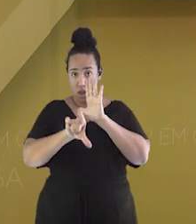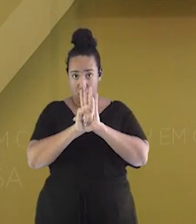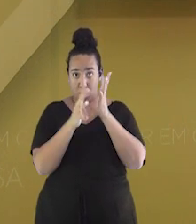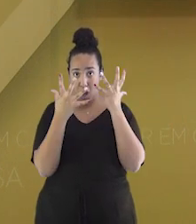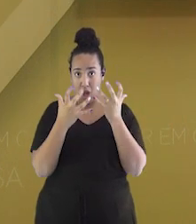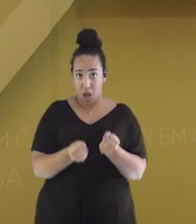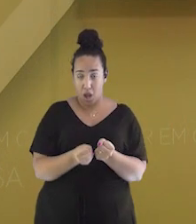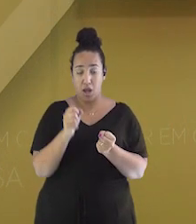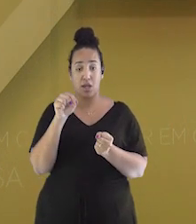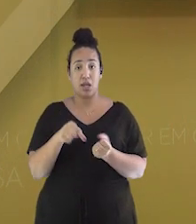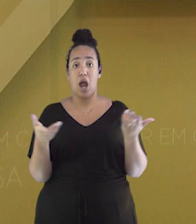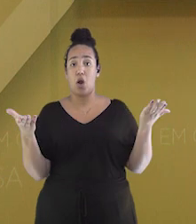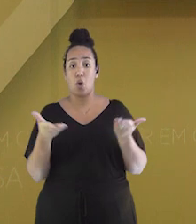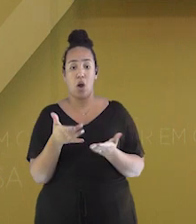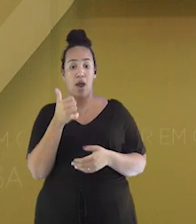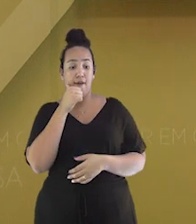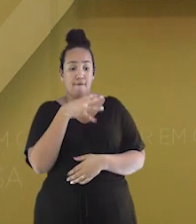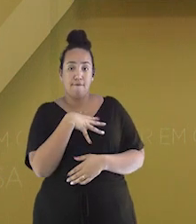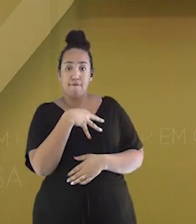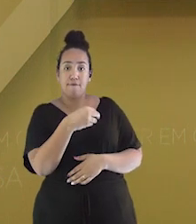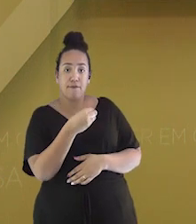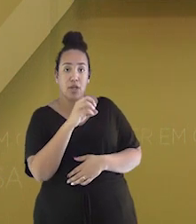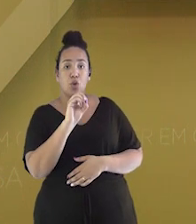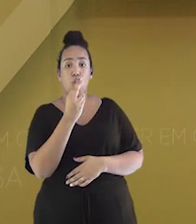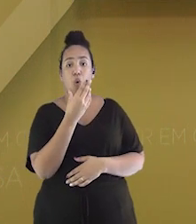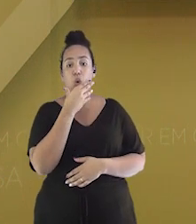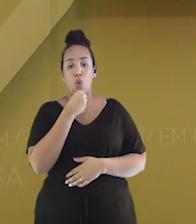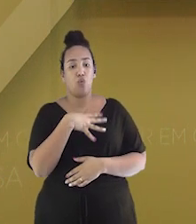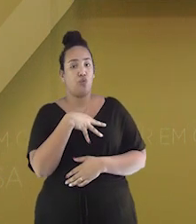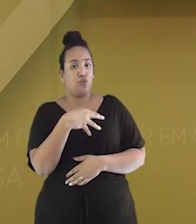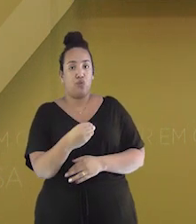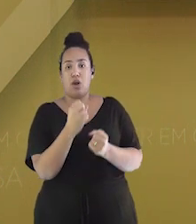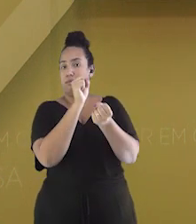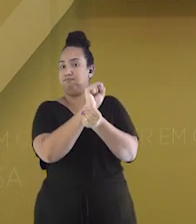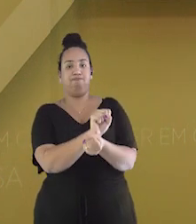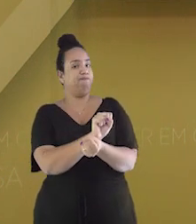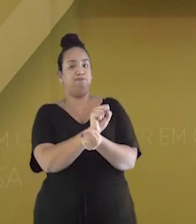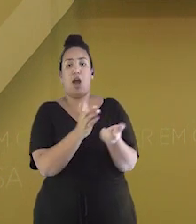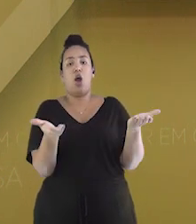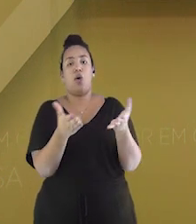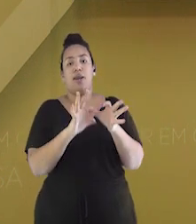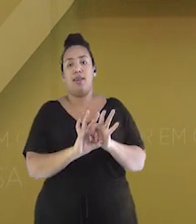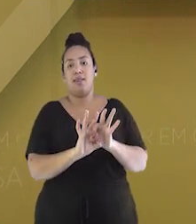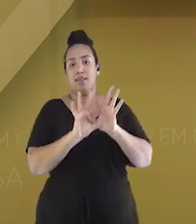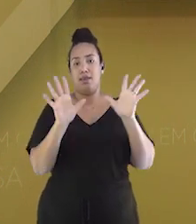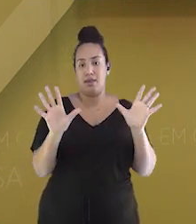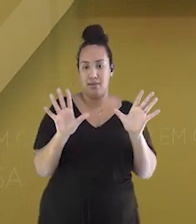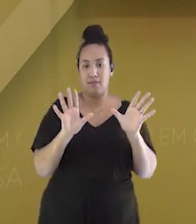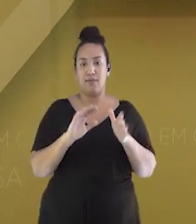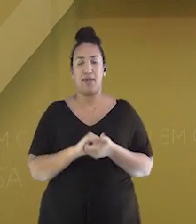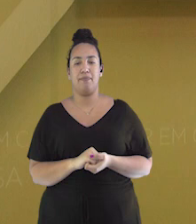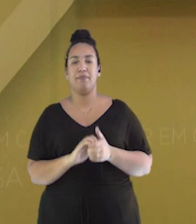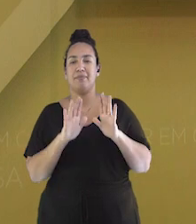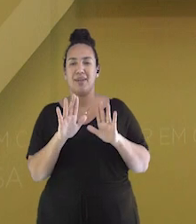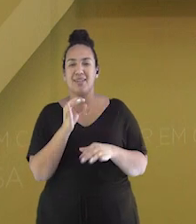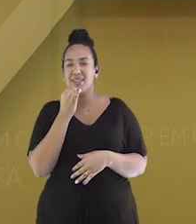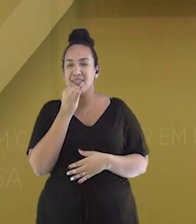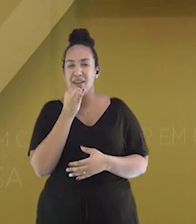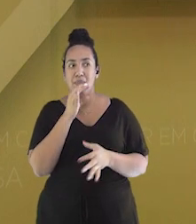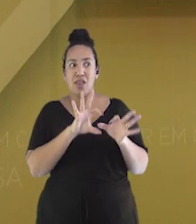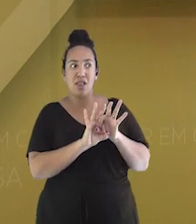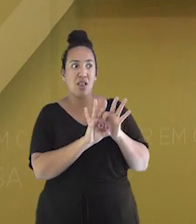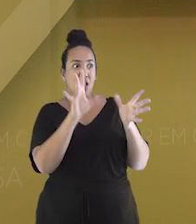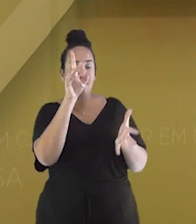nascia do ventre livre, ou seja, nascia como cidadão livre. Os bebês, na realidade, não seriam livres de verdade.